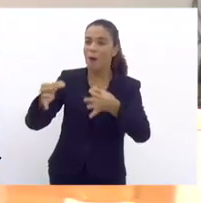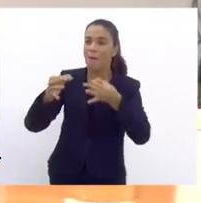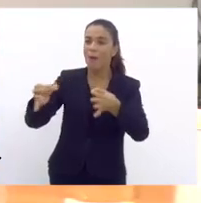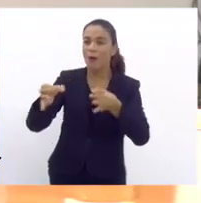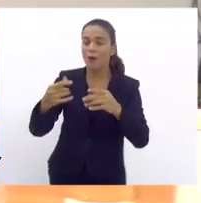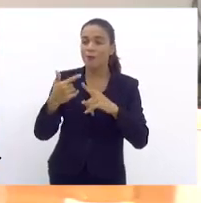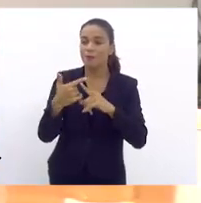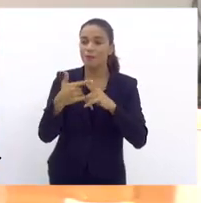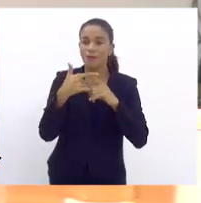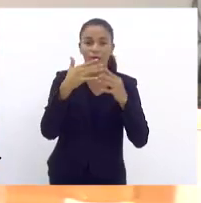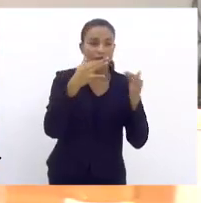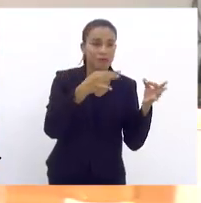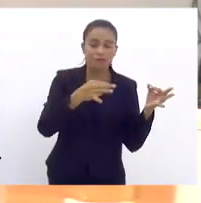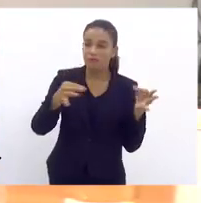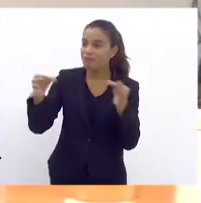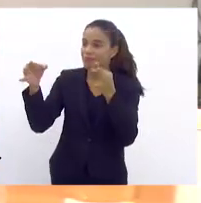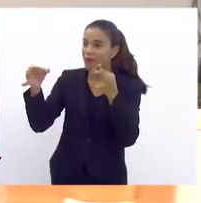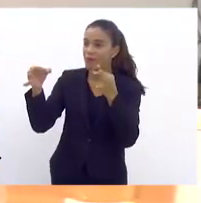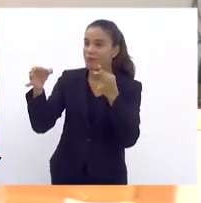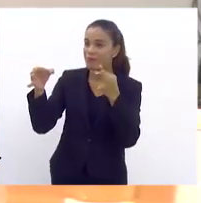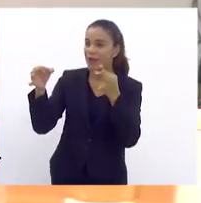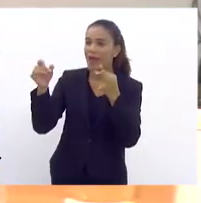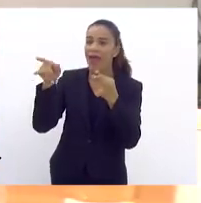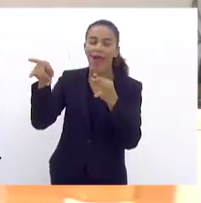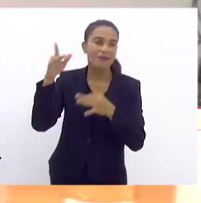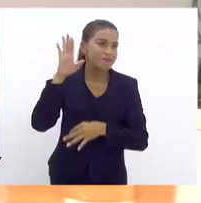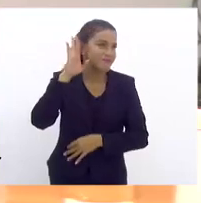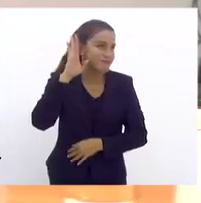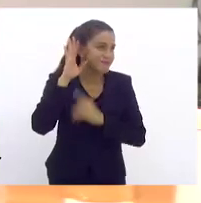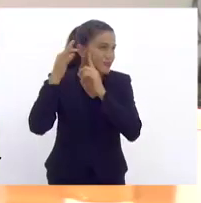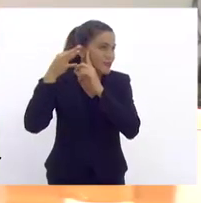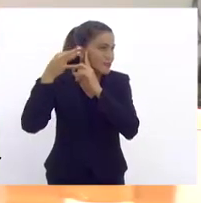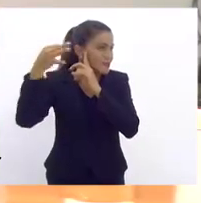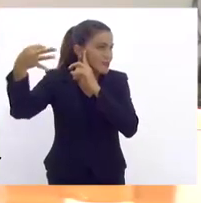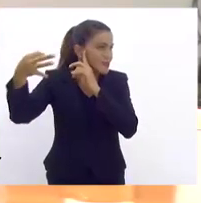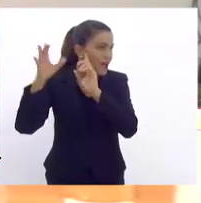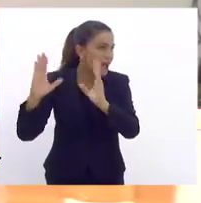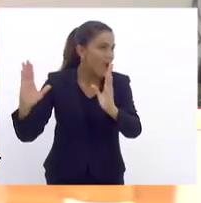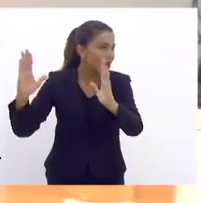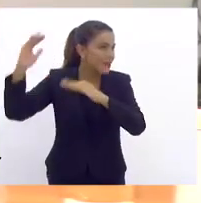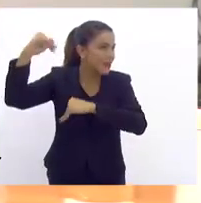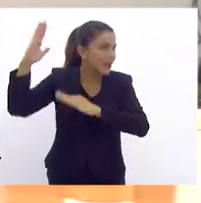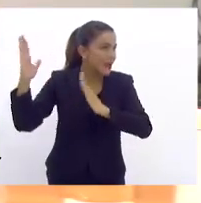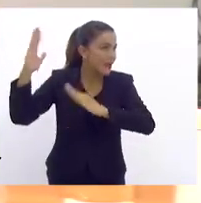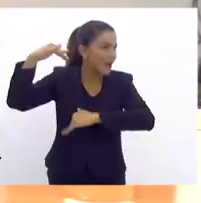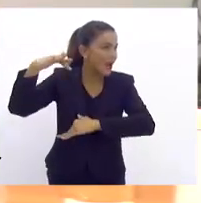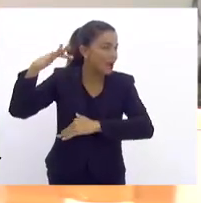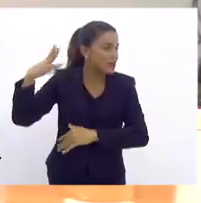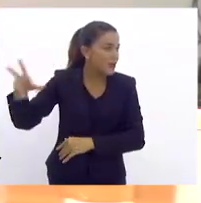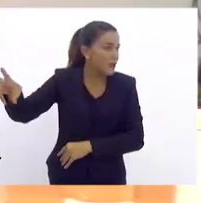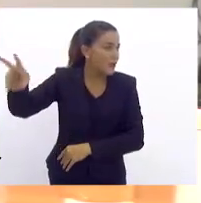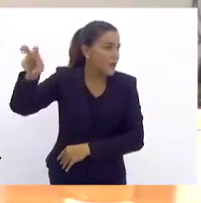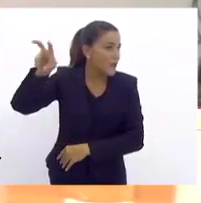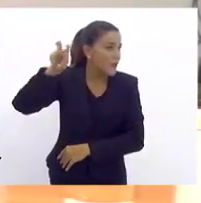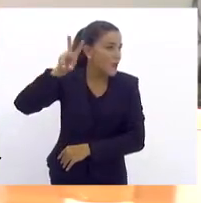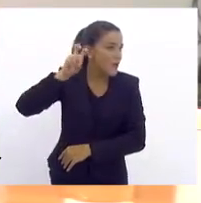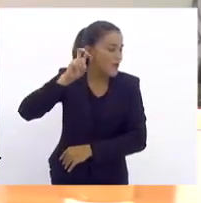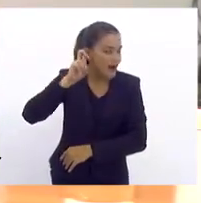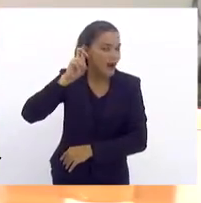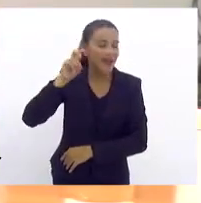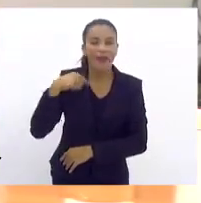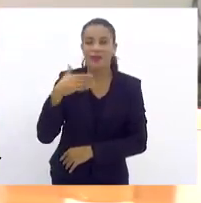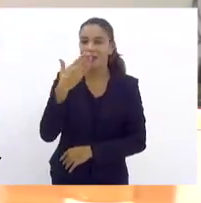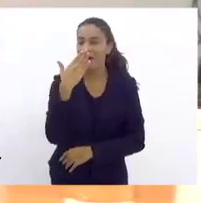se voltar para a caixa de som de onde está vindo o som Então eu estou aqui à frente